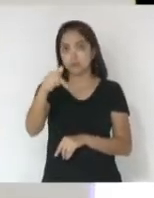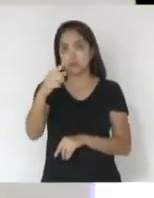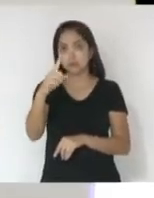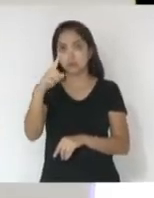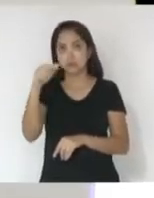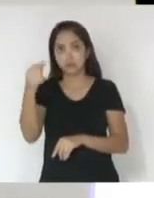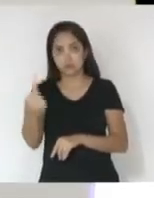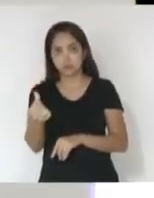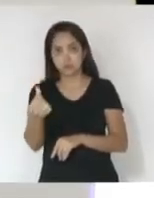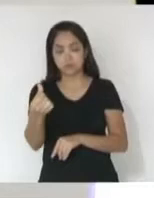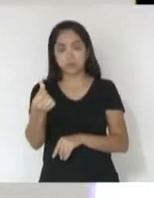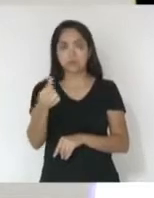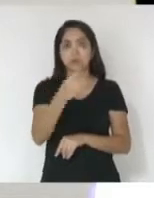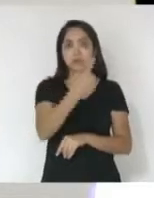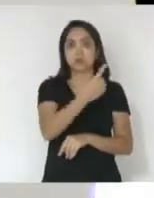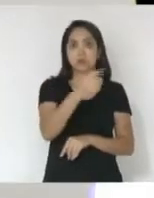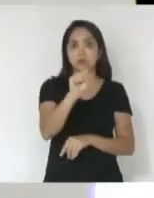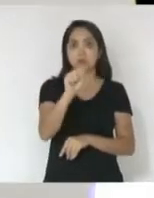307/2016 e